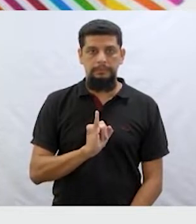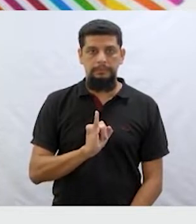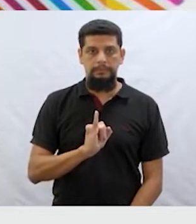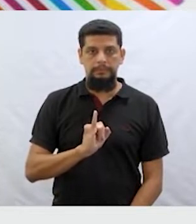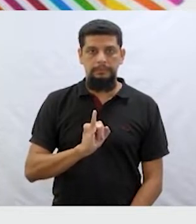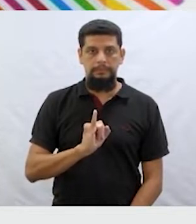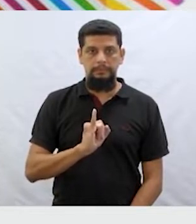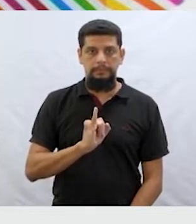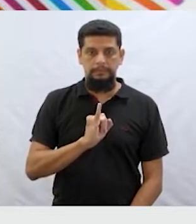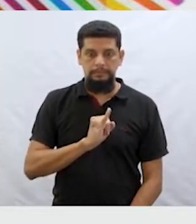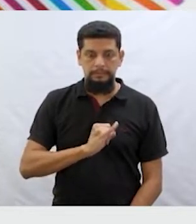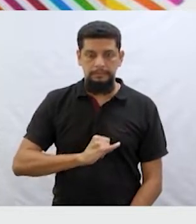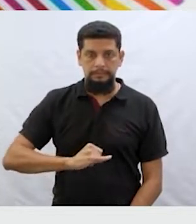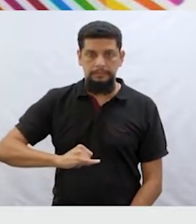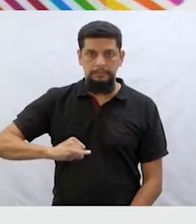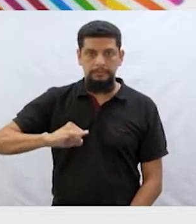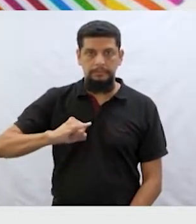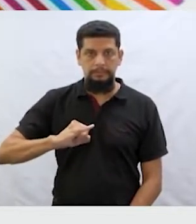I,